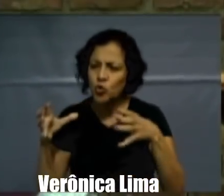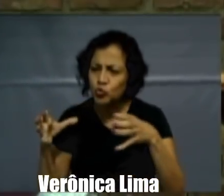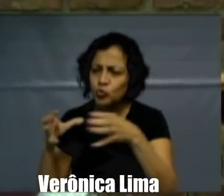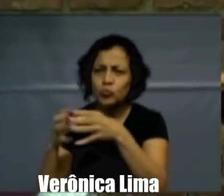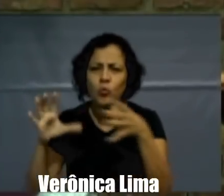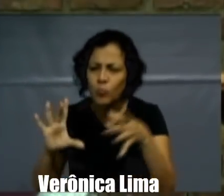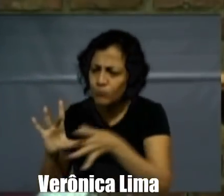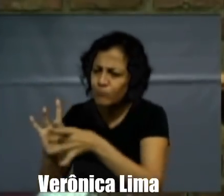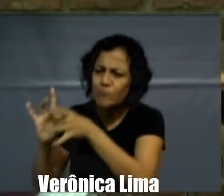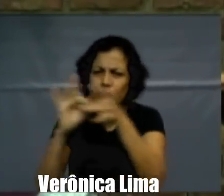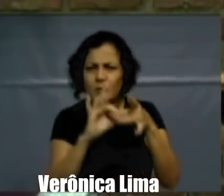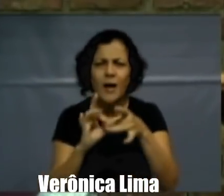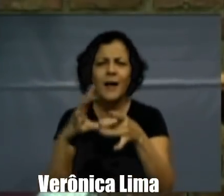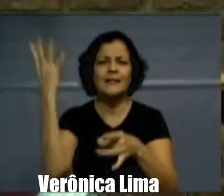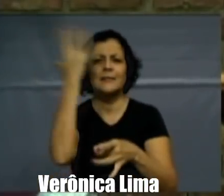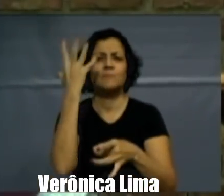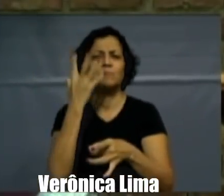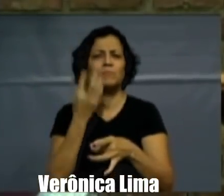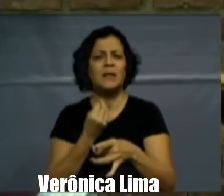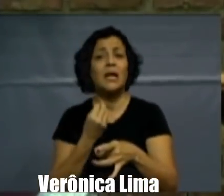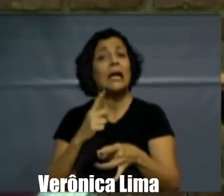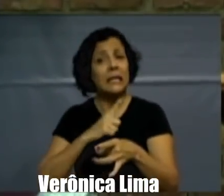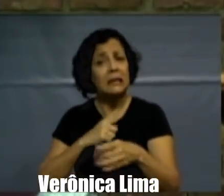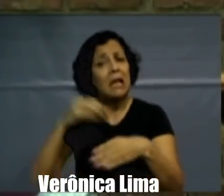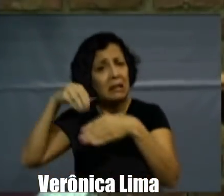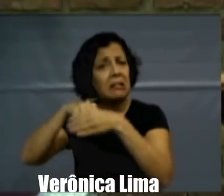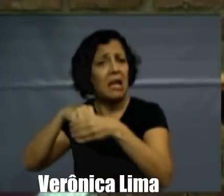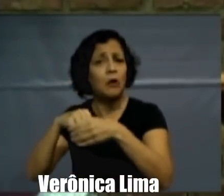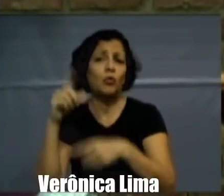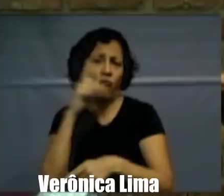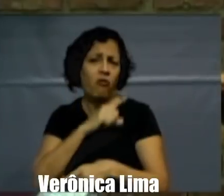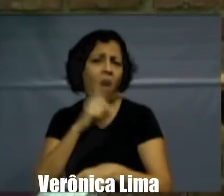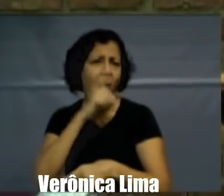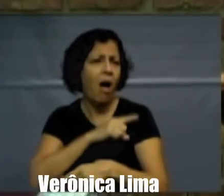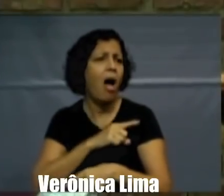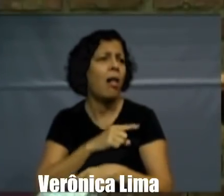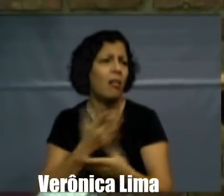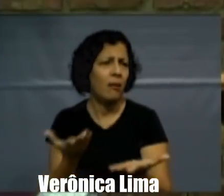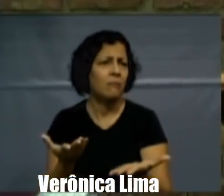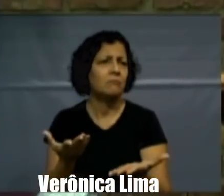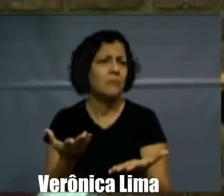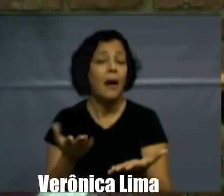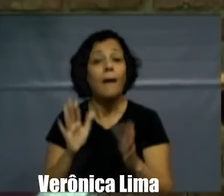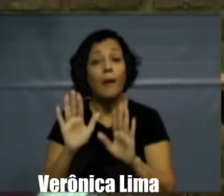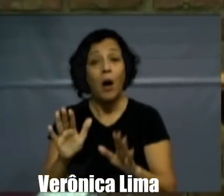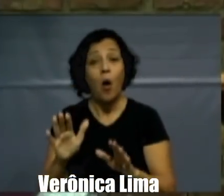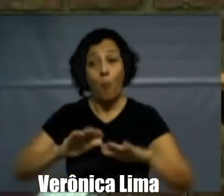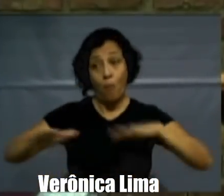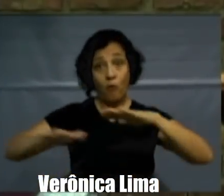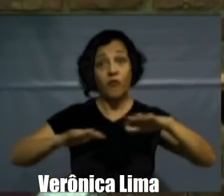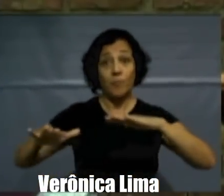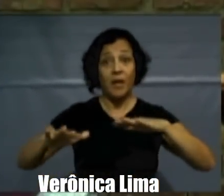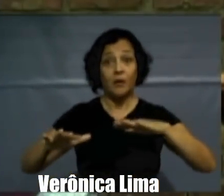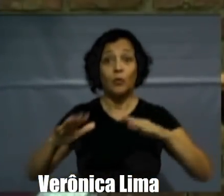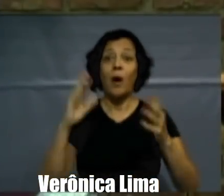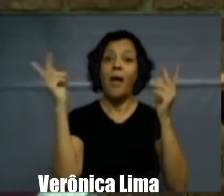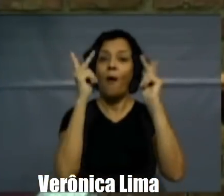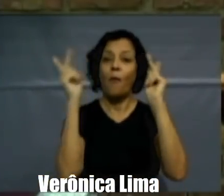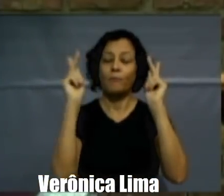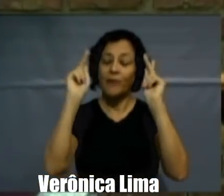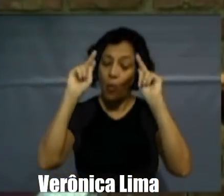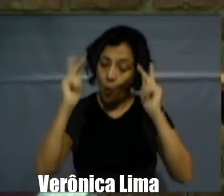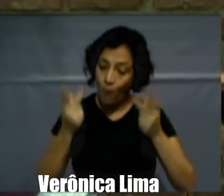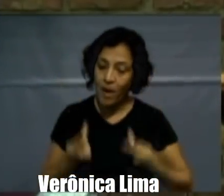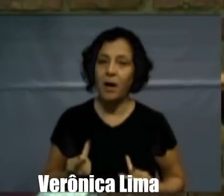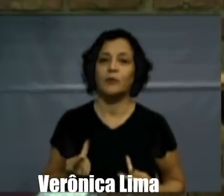espírita, com todos os seus defeitos. Por quê? O movimento é humano, mas as instituições são divinas, provém